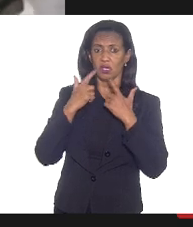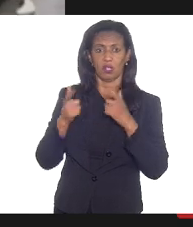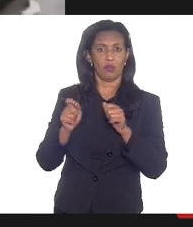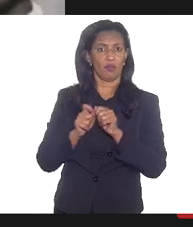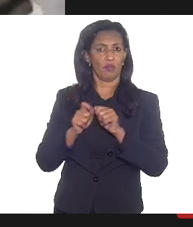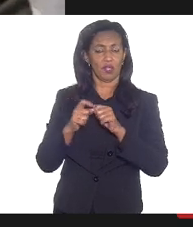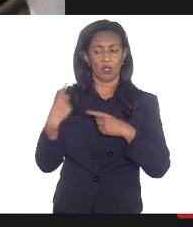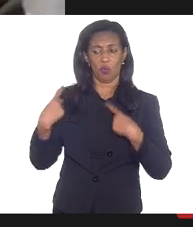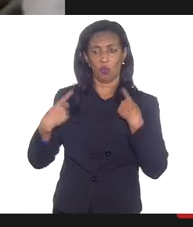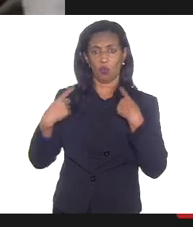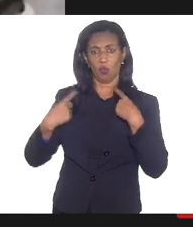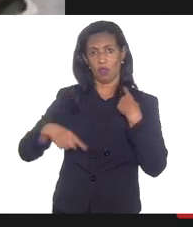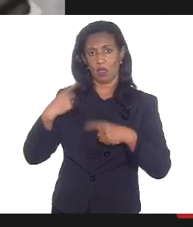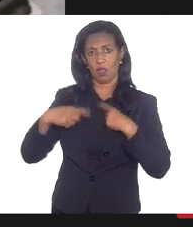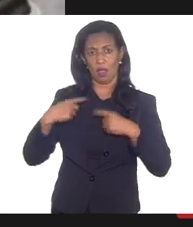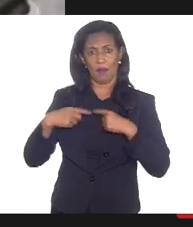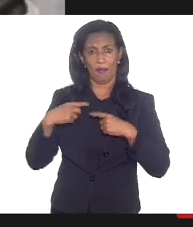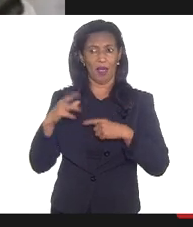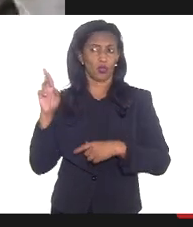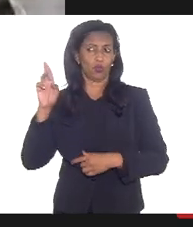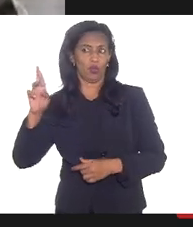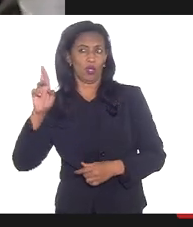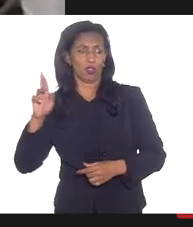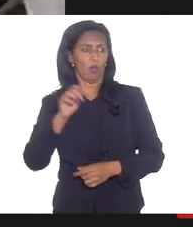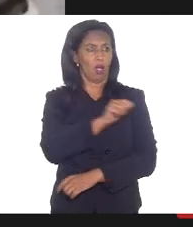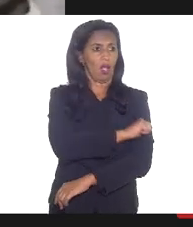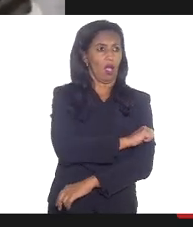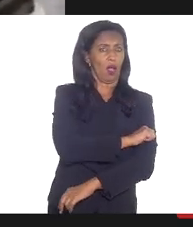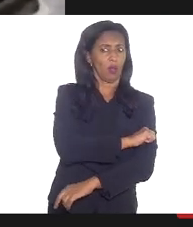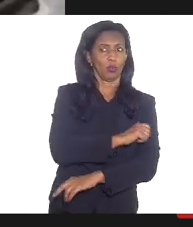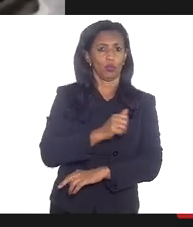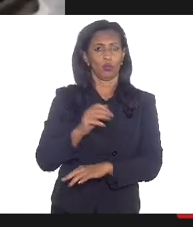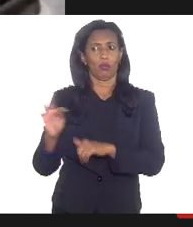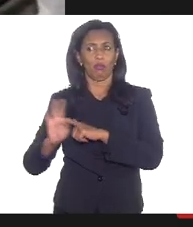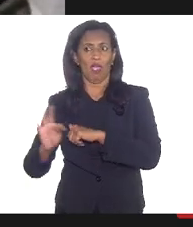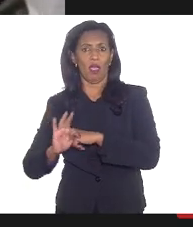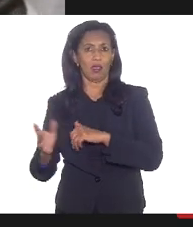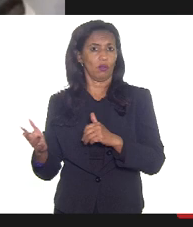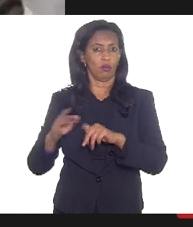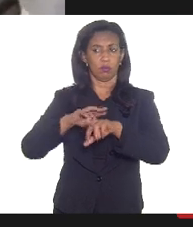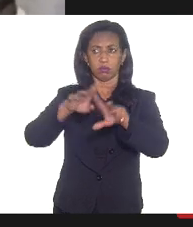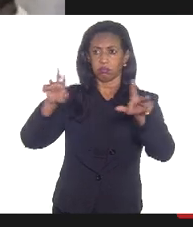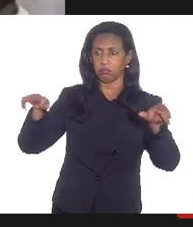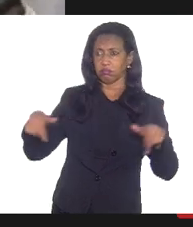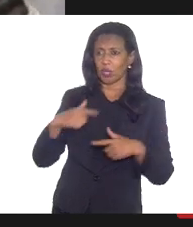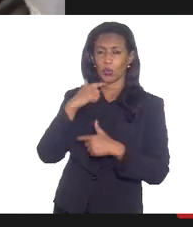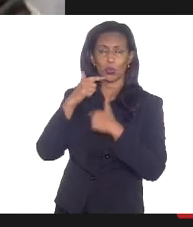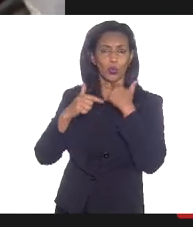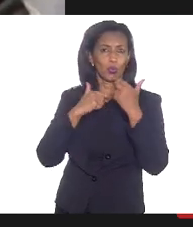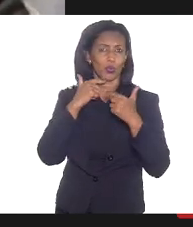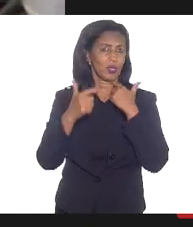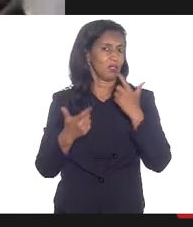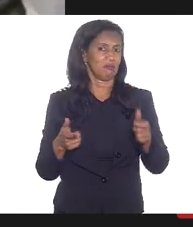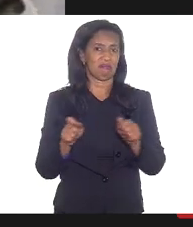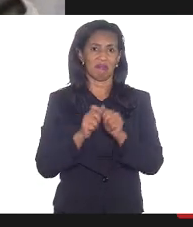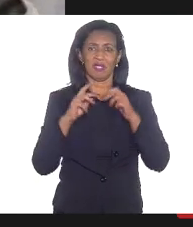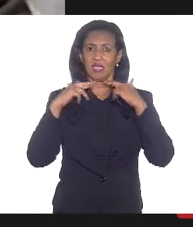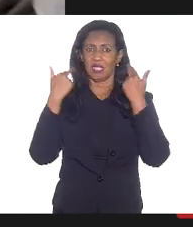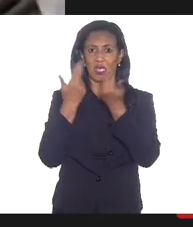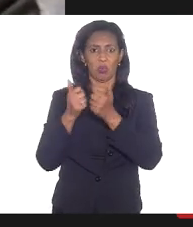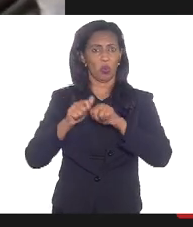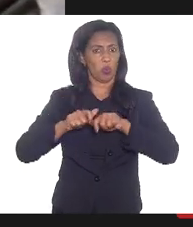debate amplo com pais, com responsáveis, alunos, entidades. Não conseguimos fazer essa reunião